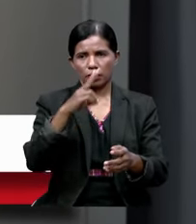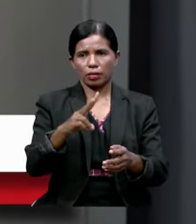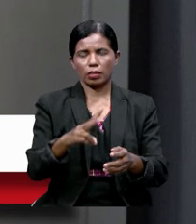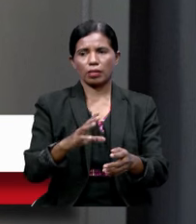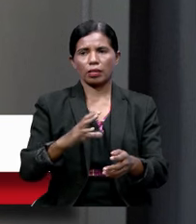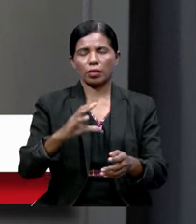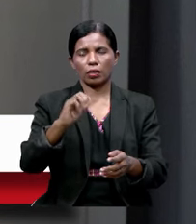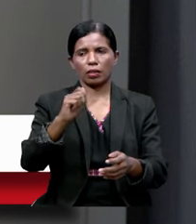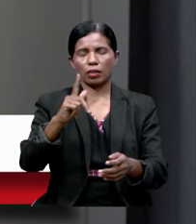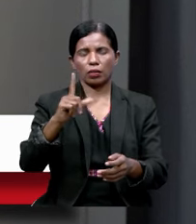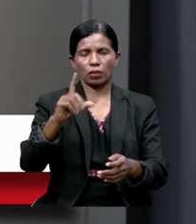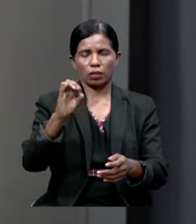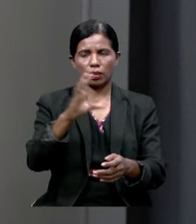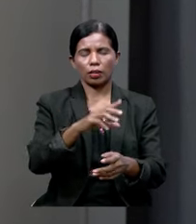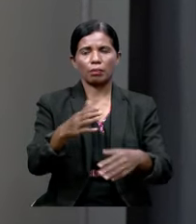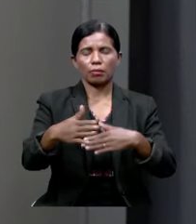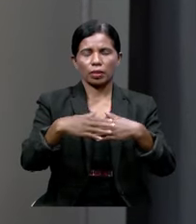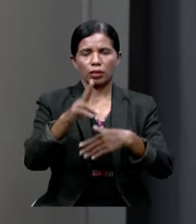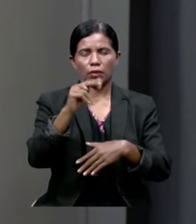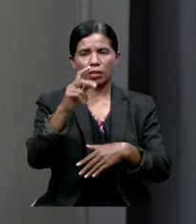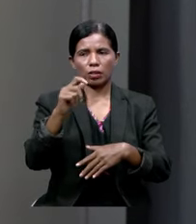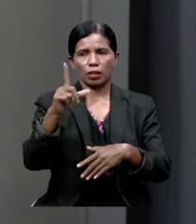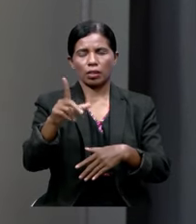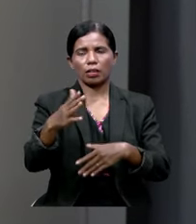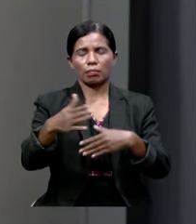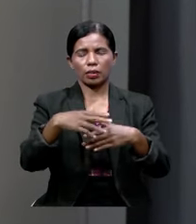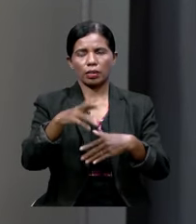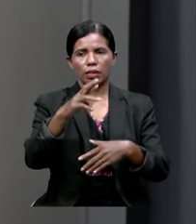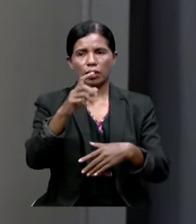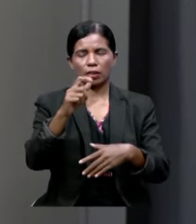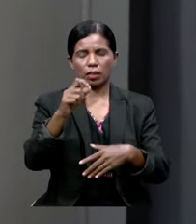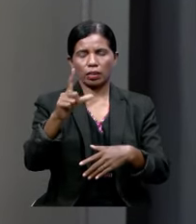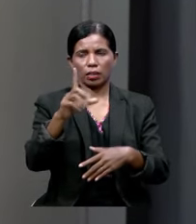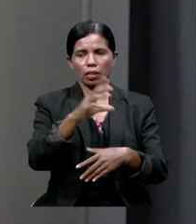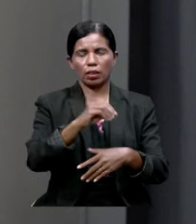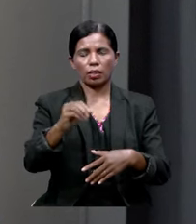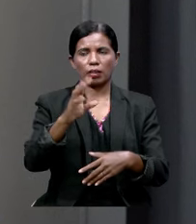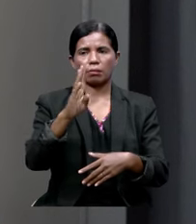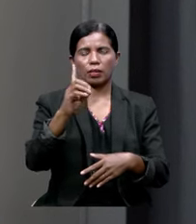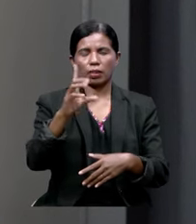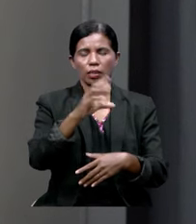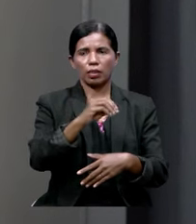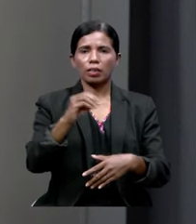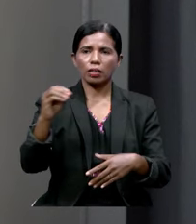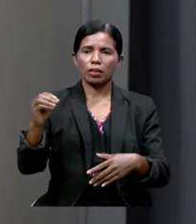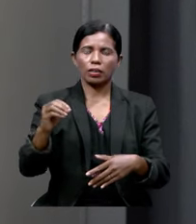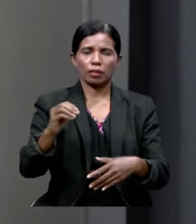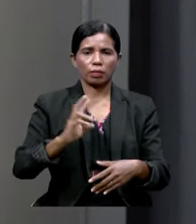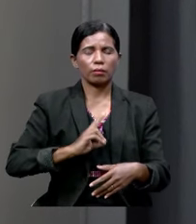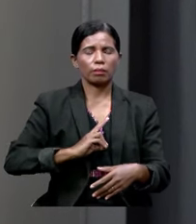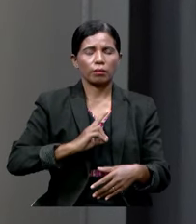calculi besi pentel mi ne a calculi besi cratere mi ne Balidi Cristal Veracruz